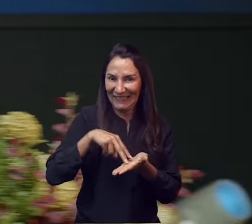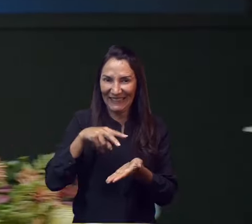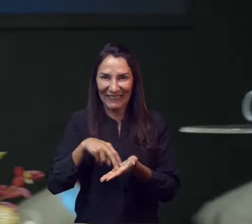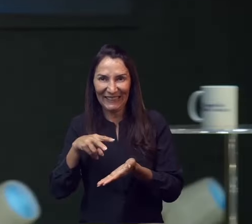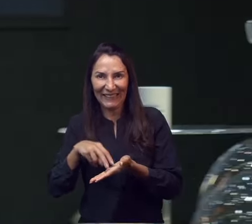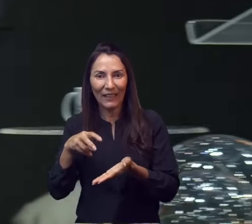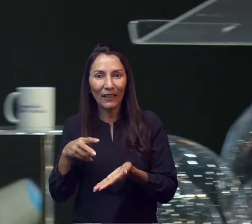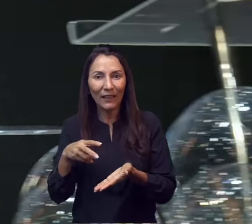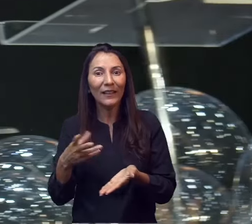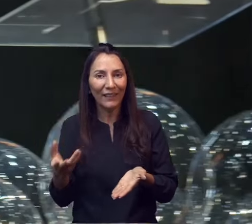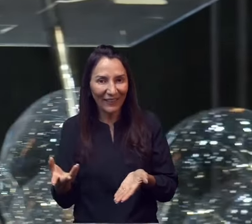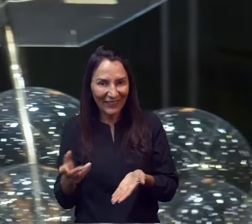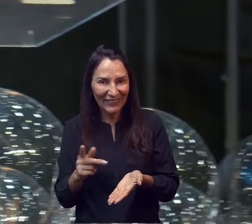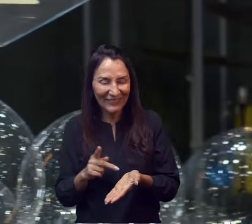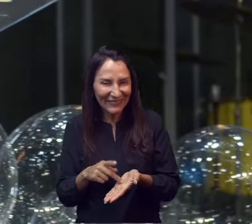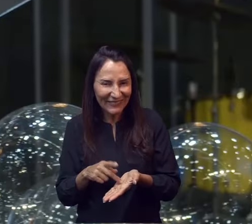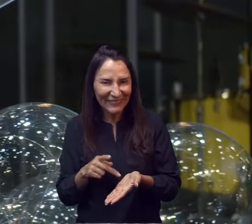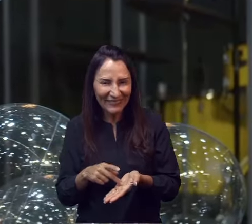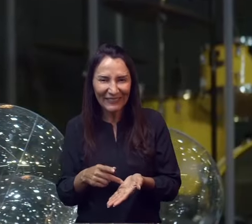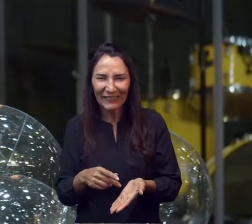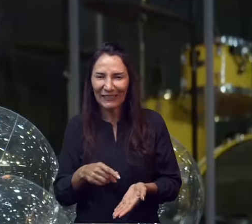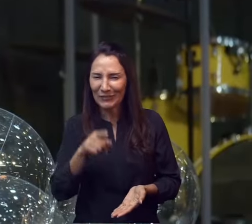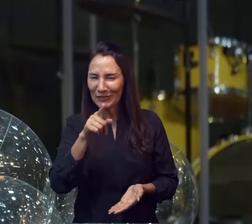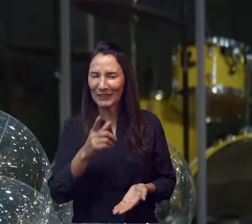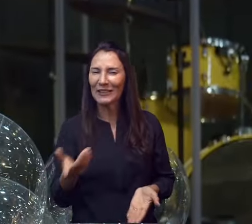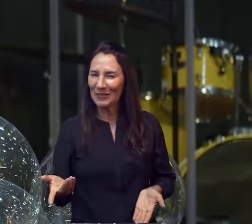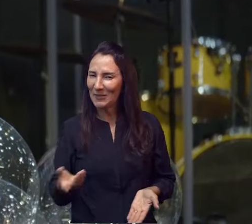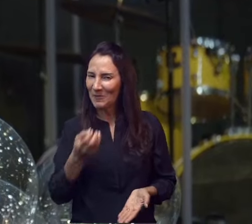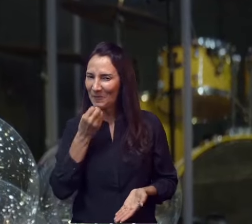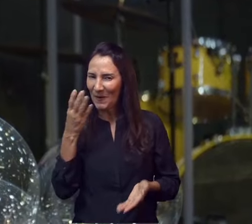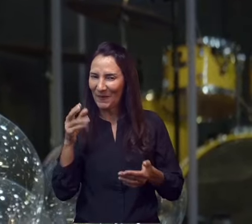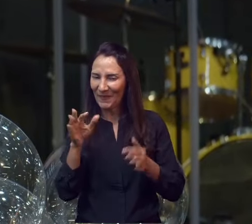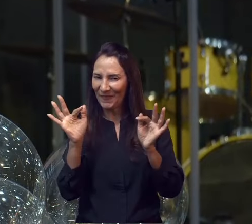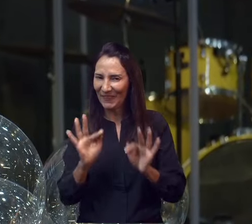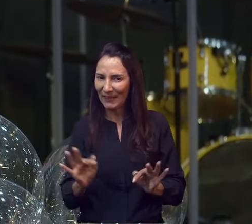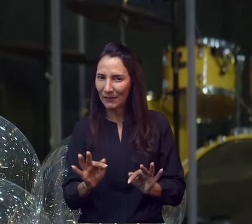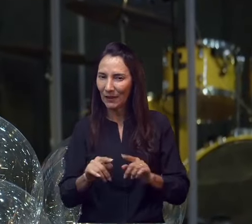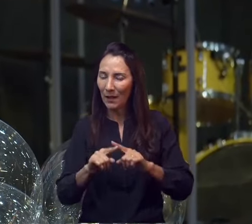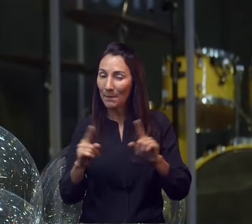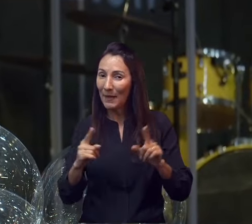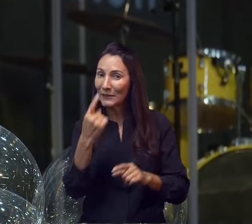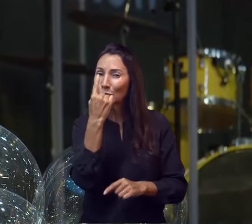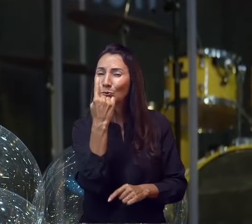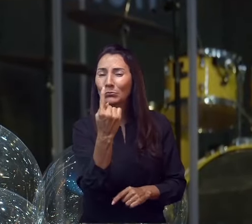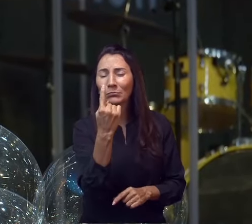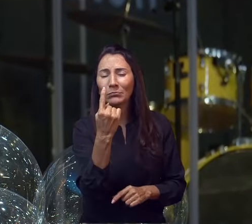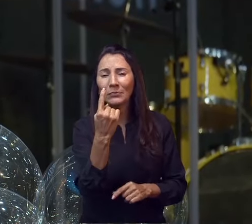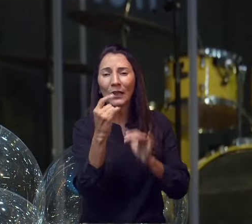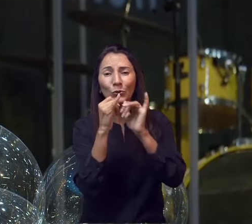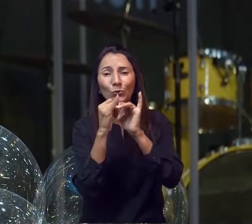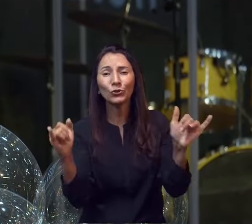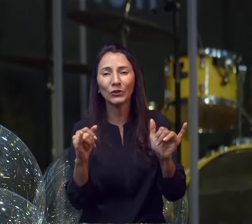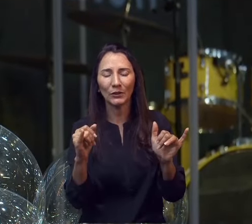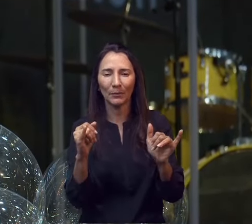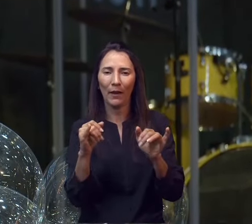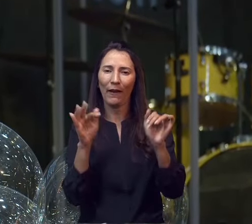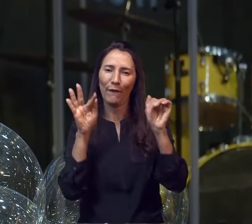É isso aí até marcha com varão só tem uma notícia para dar para você para encerrar a minha